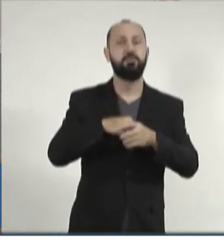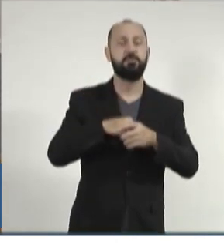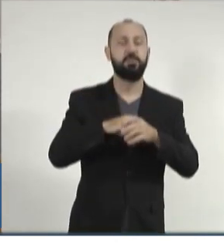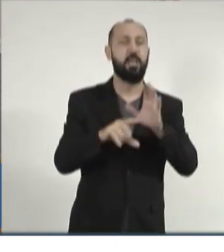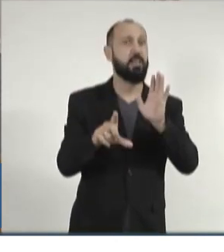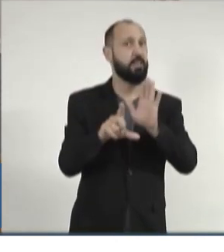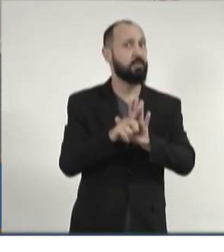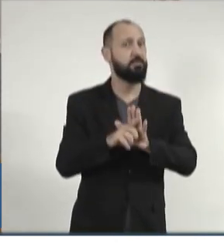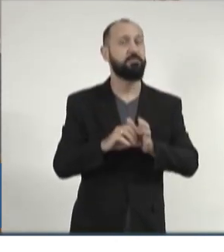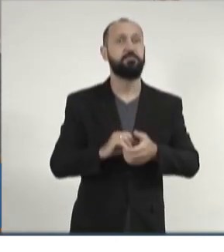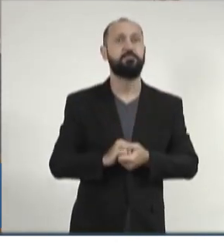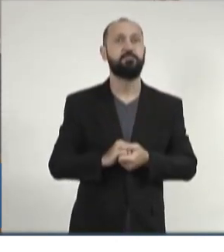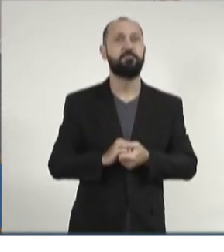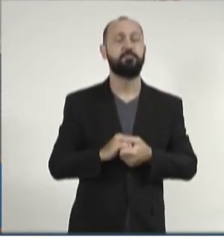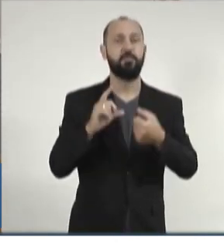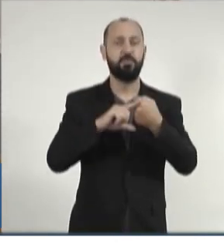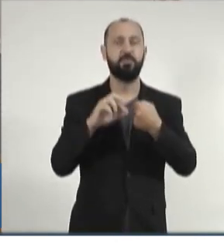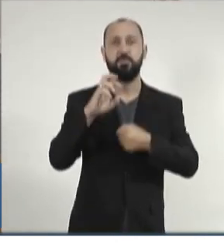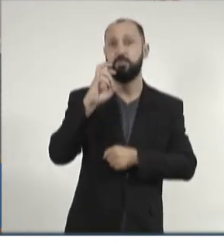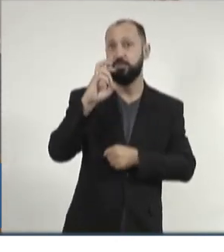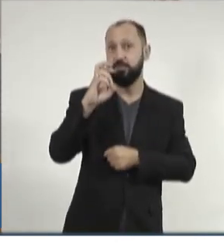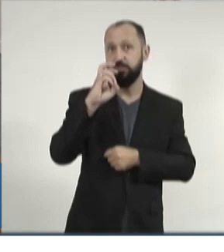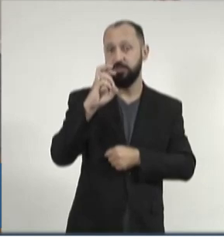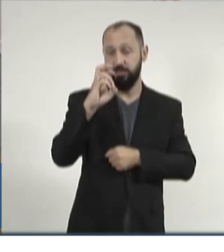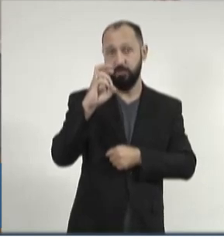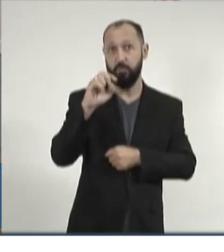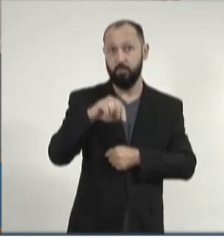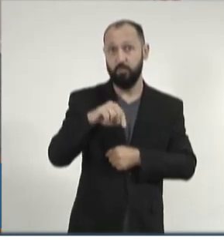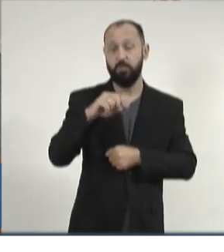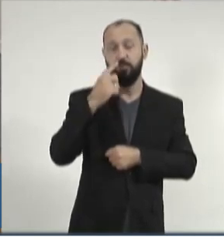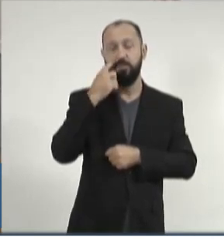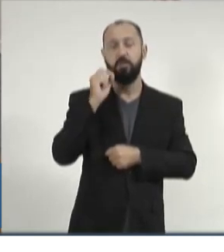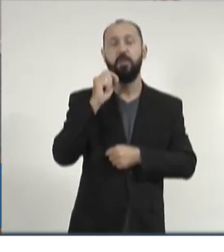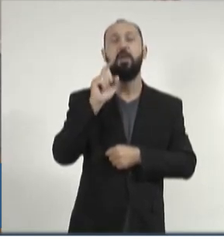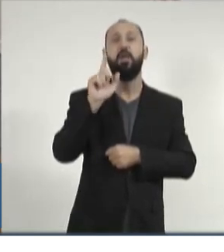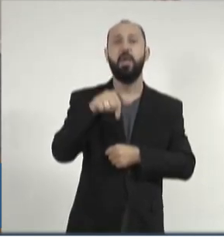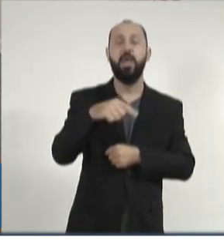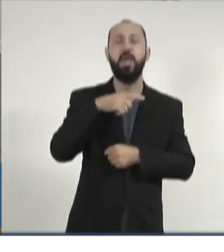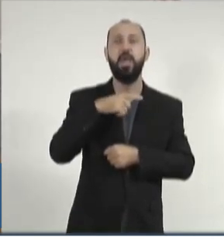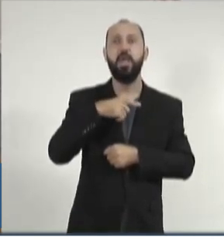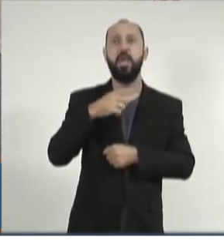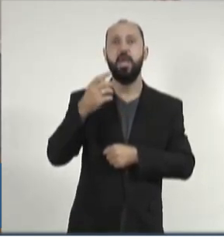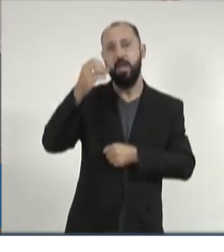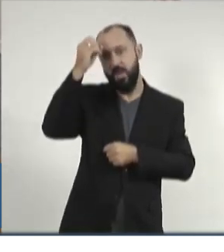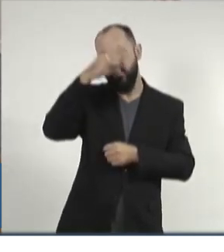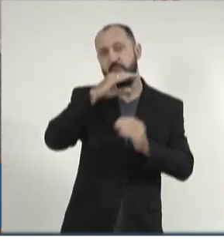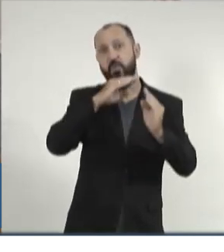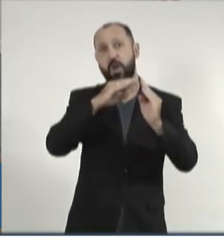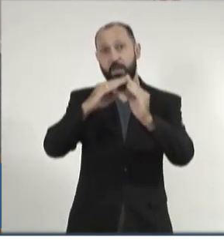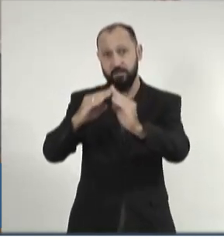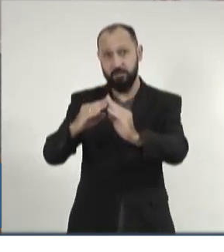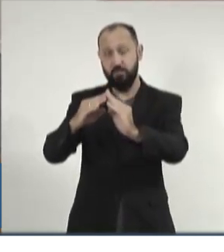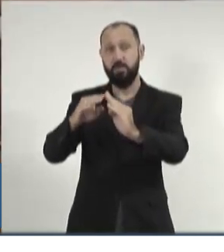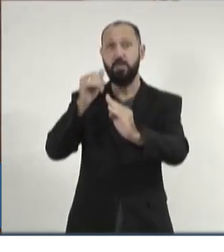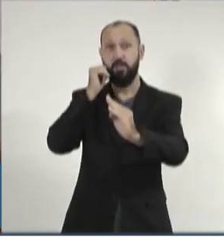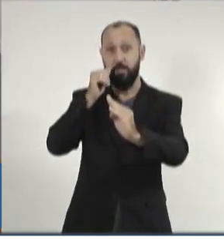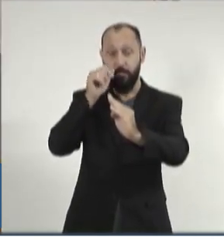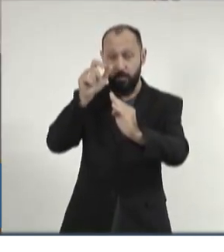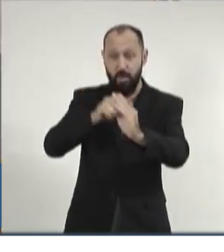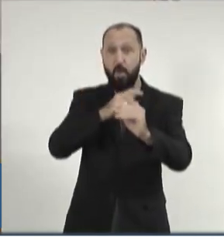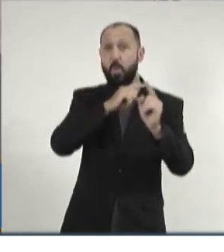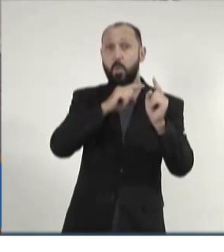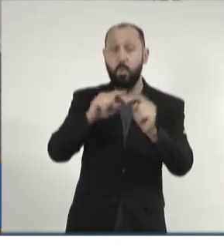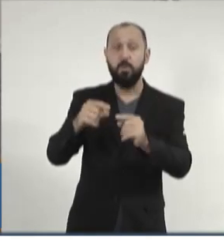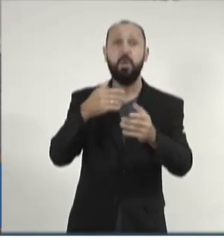enquadra na Lei Maria da Penha. O artigo 5º da Lei Maria da Penha, ele fala assim, ó, configura a violência doméstica e familiar contra a mulher qualquer